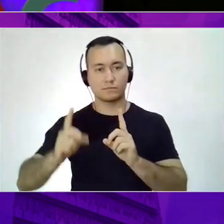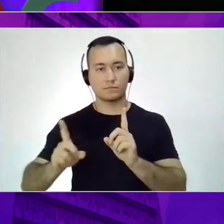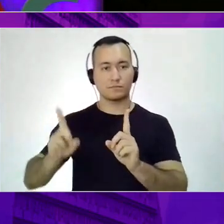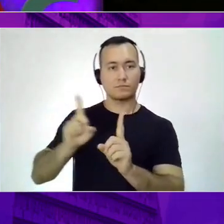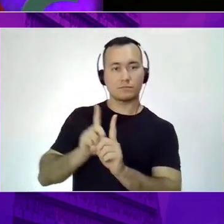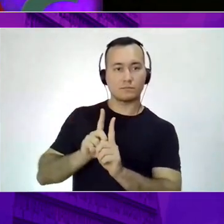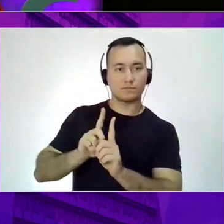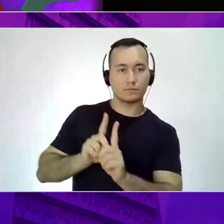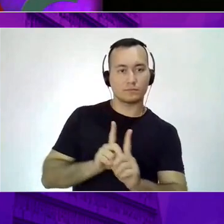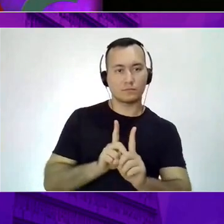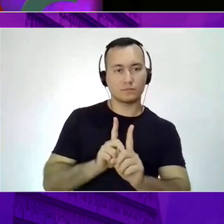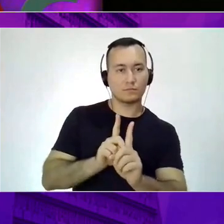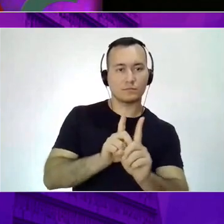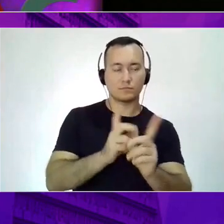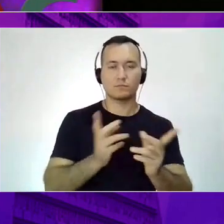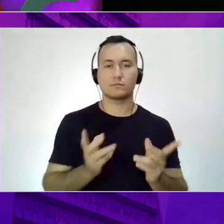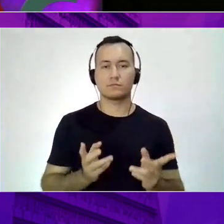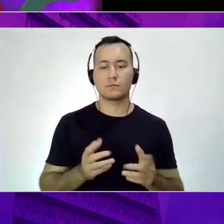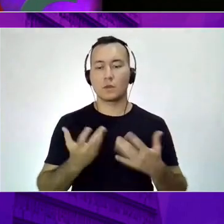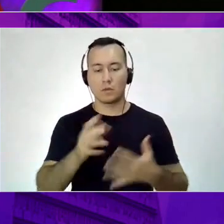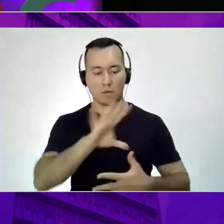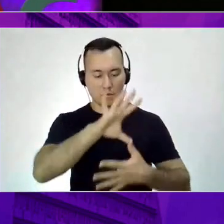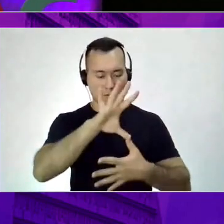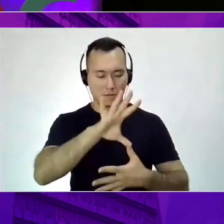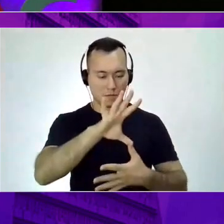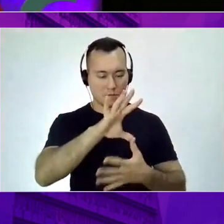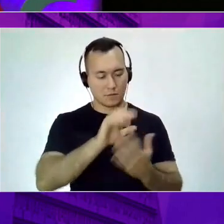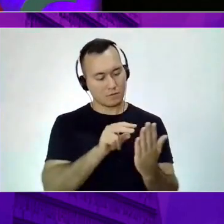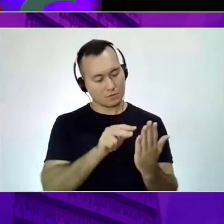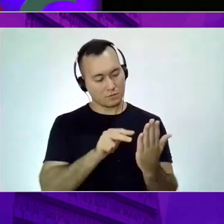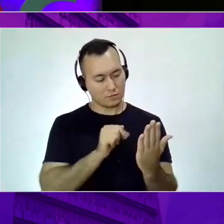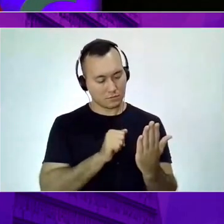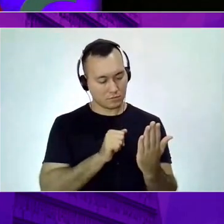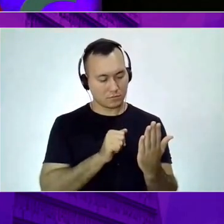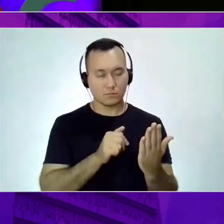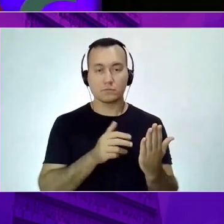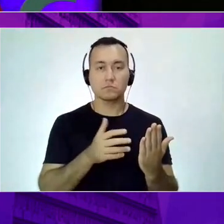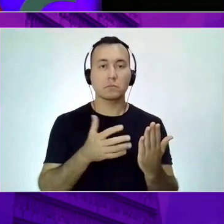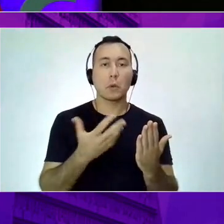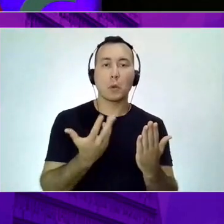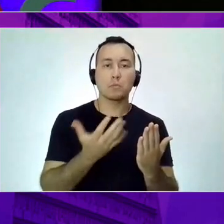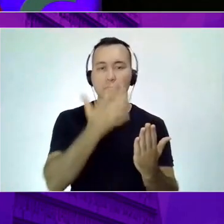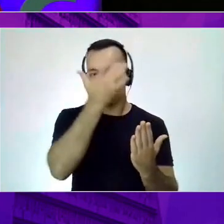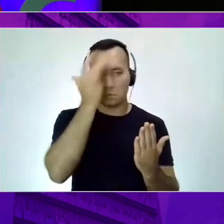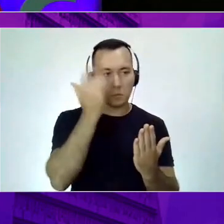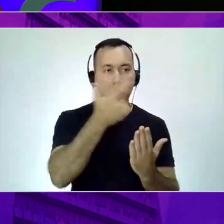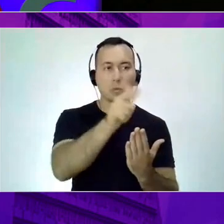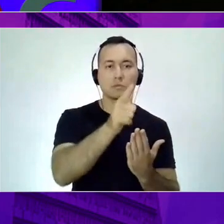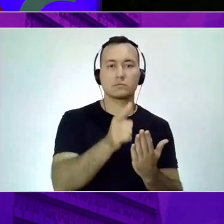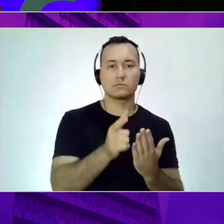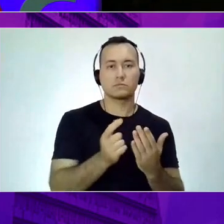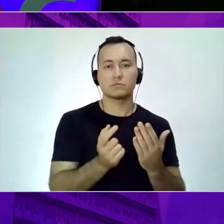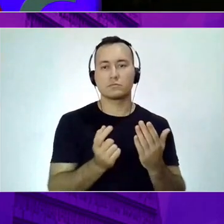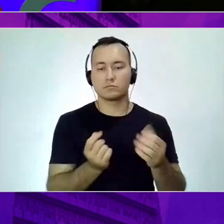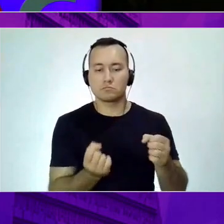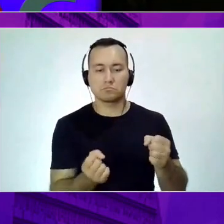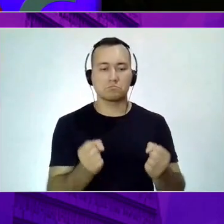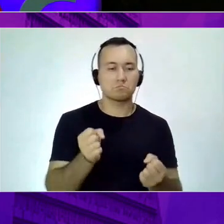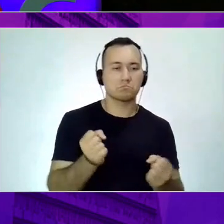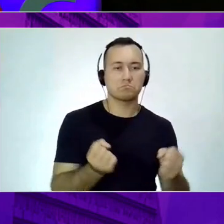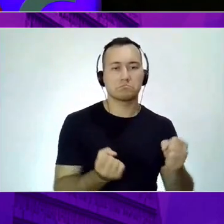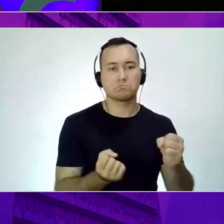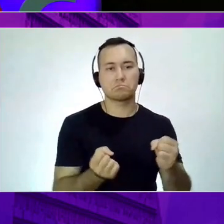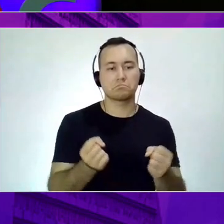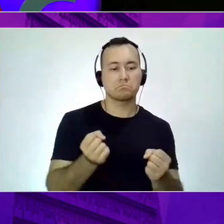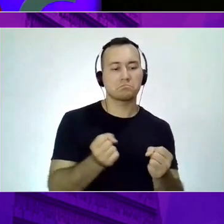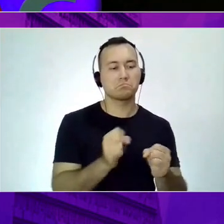exemplo. Ou, se não foi um mapa, veio ali de uma condução. Né? Então, outra forma de gerar